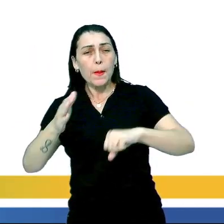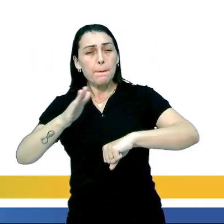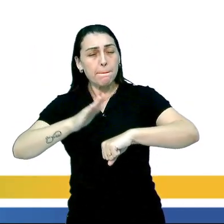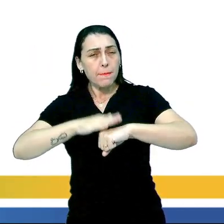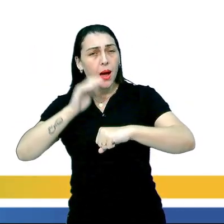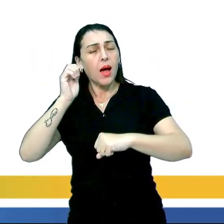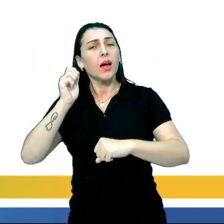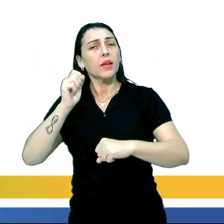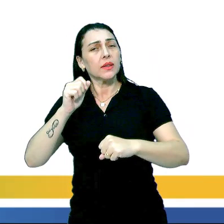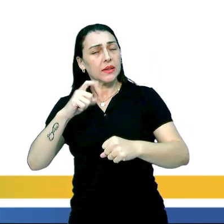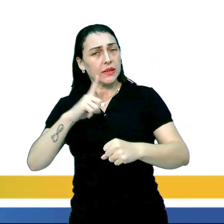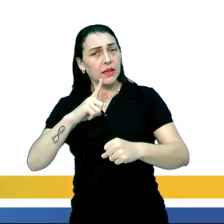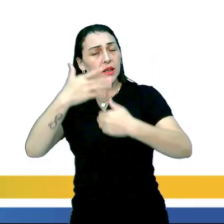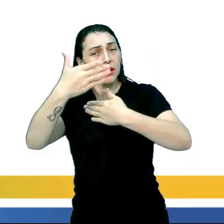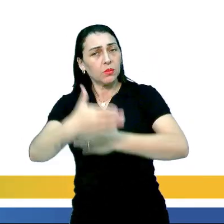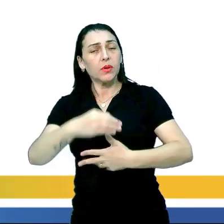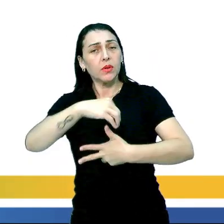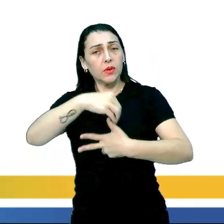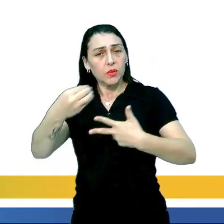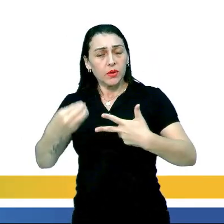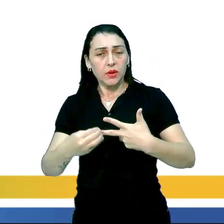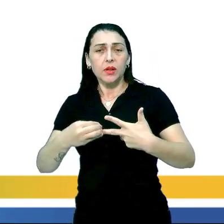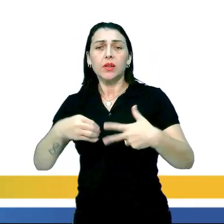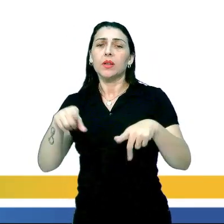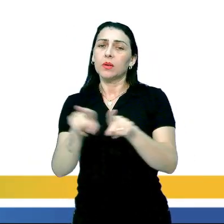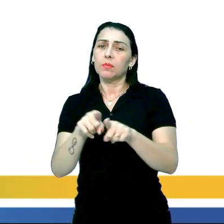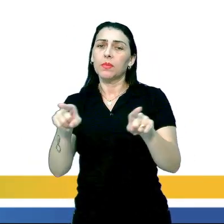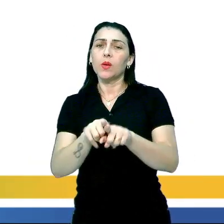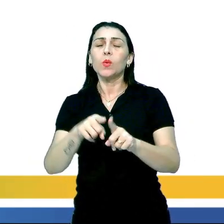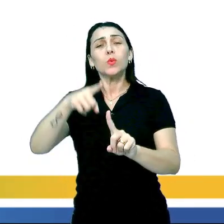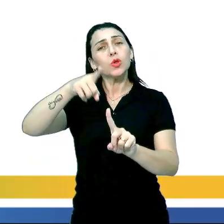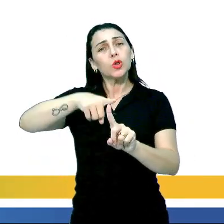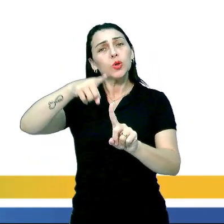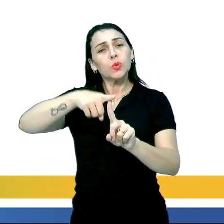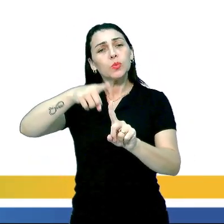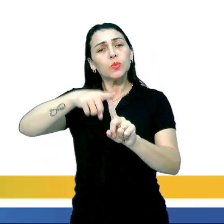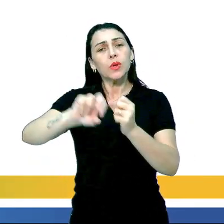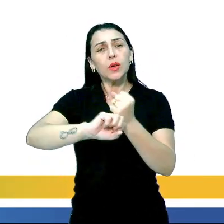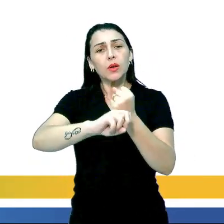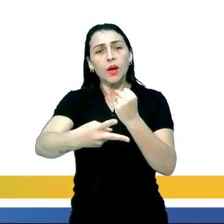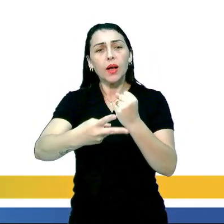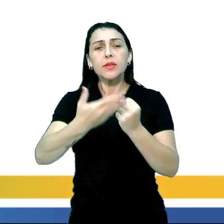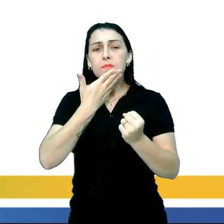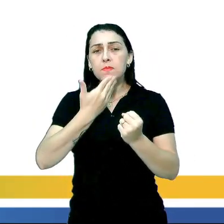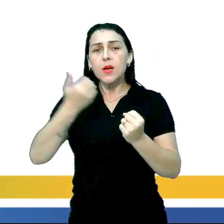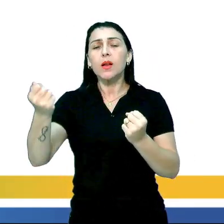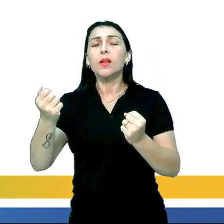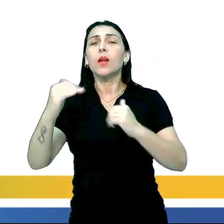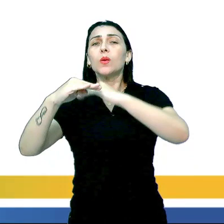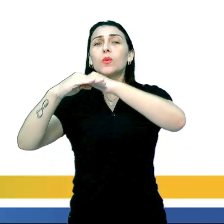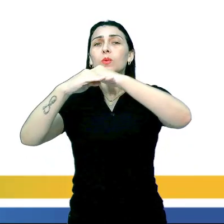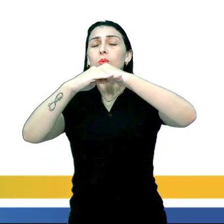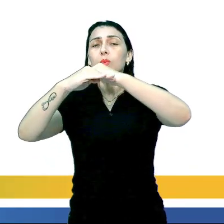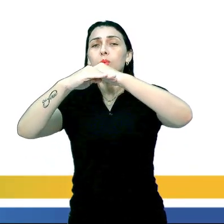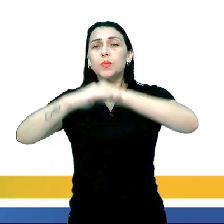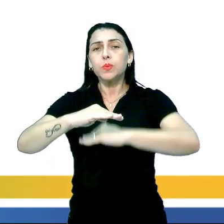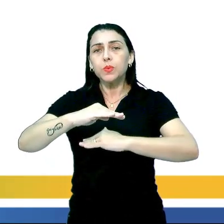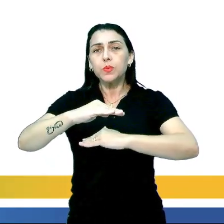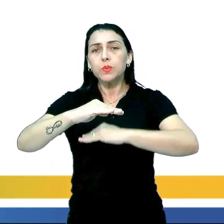mais cobrados no Enem, sobretudo ao que se refere os tipos, as causas e a solução